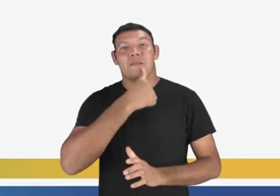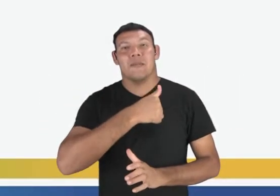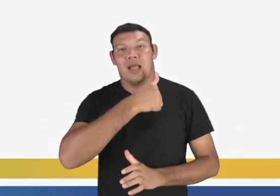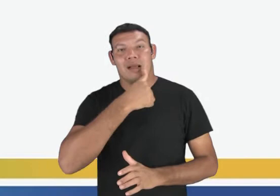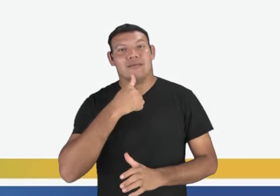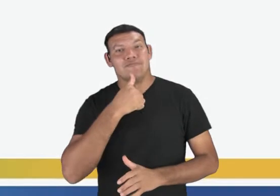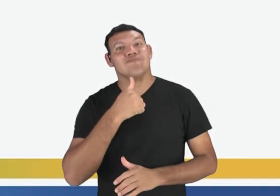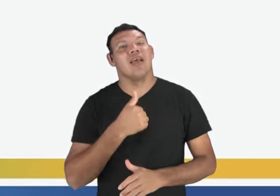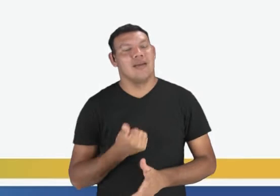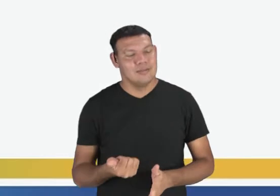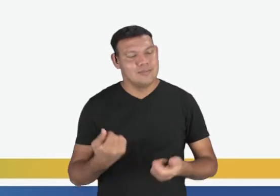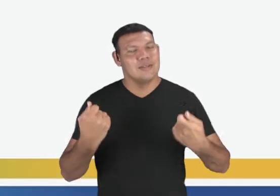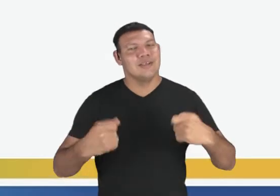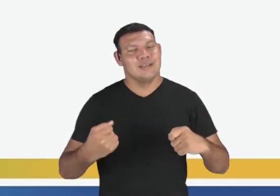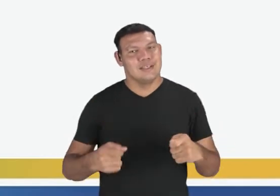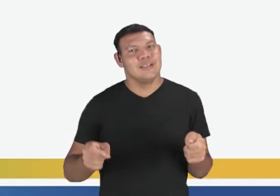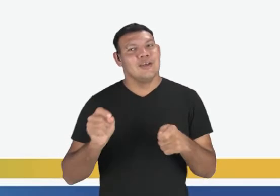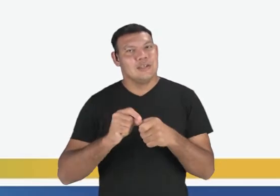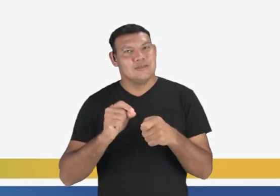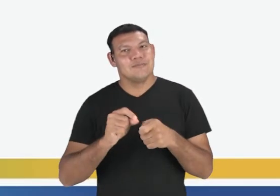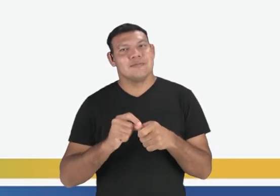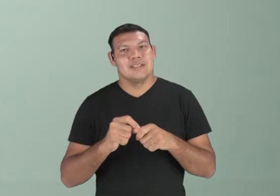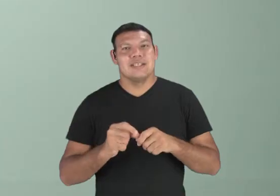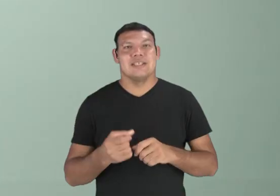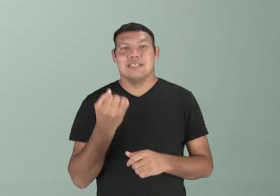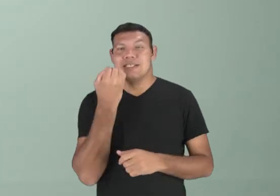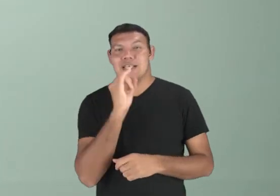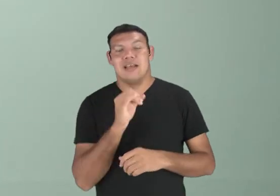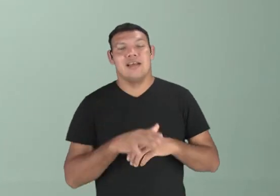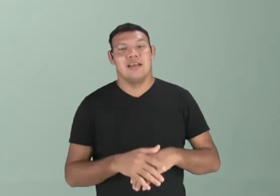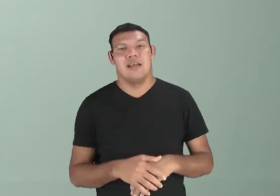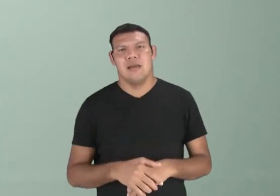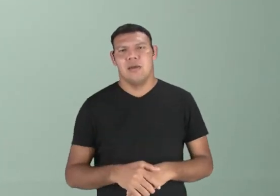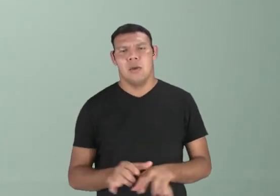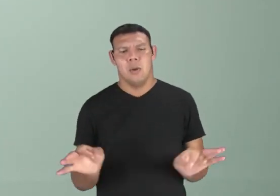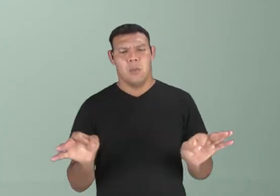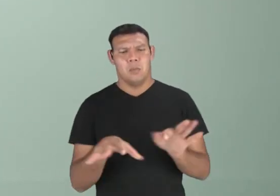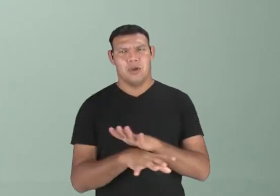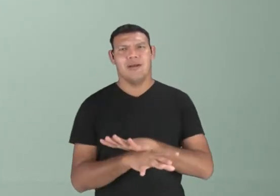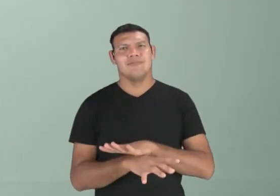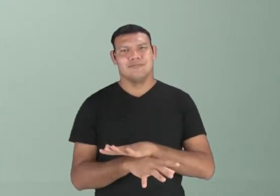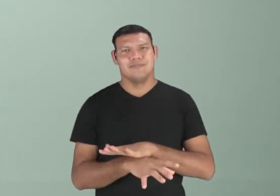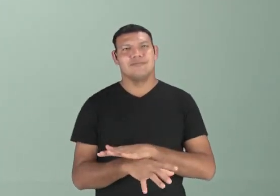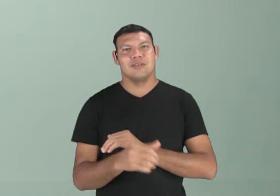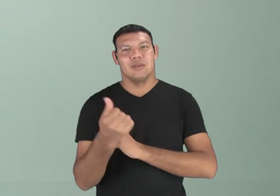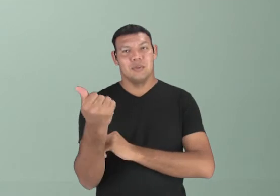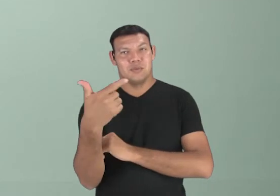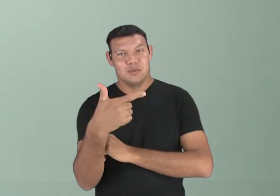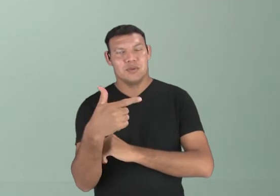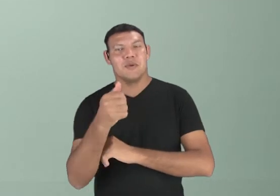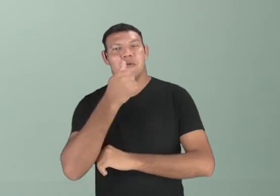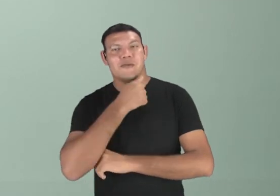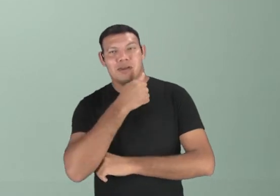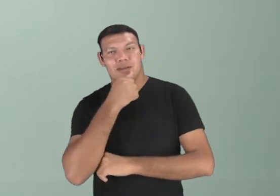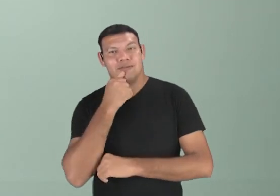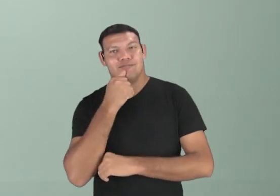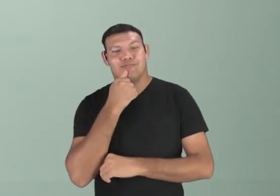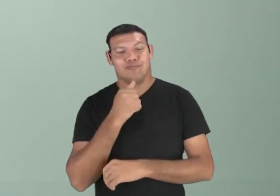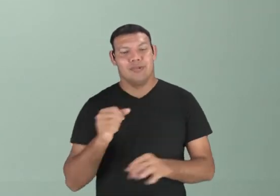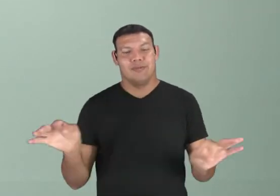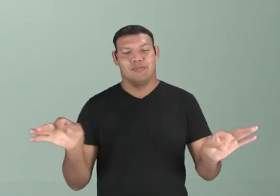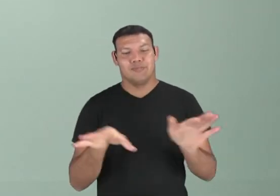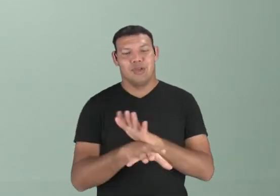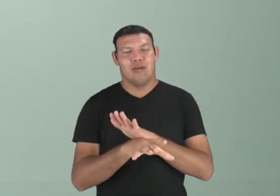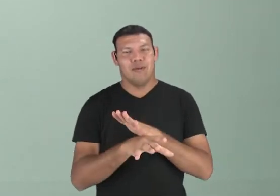sacrifícios fossem feitos, porque se houvesse então a ruptura de não fazer os 12 sacrifícios, então isso se